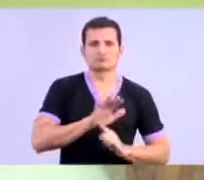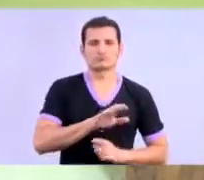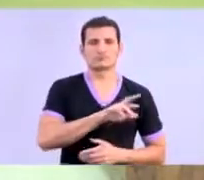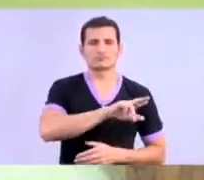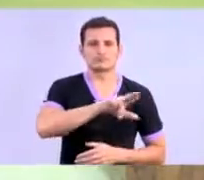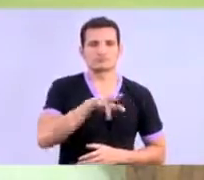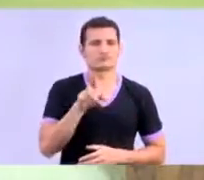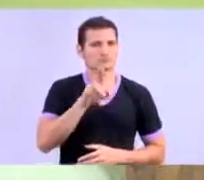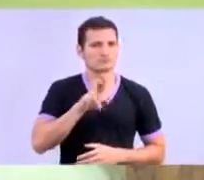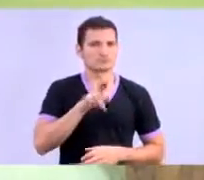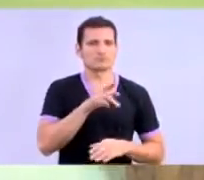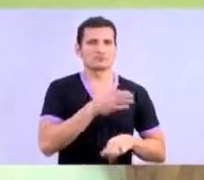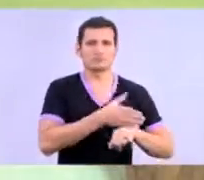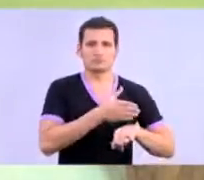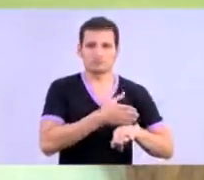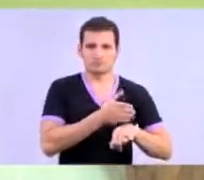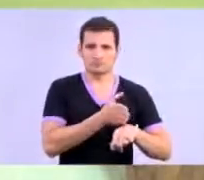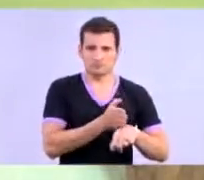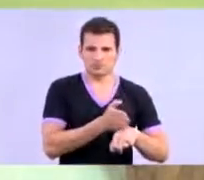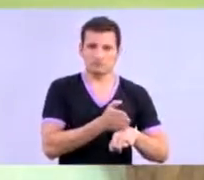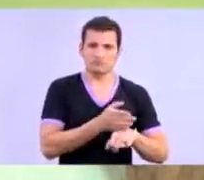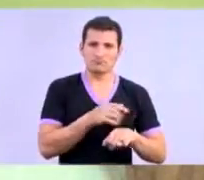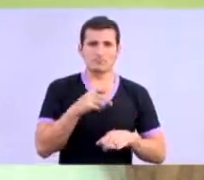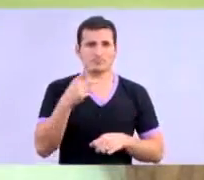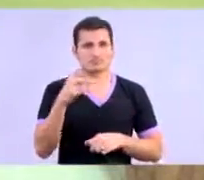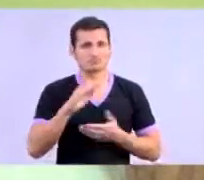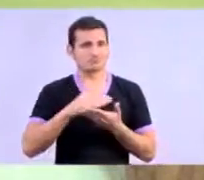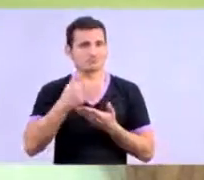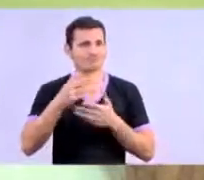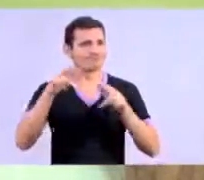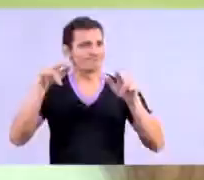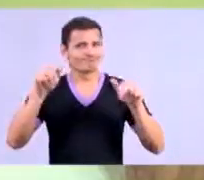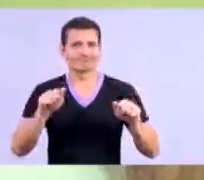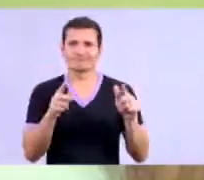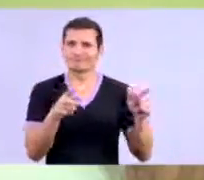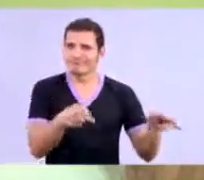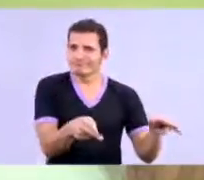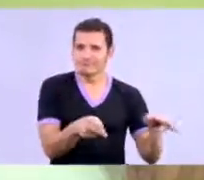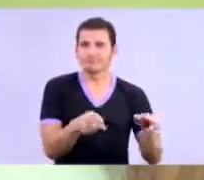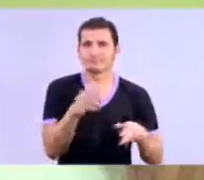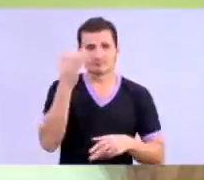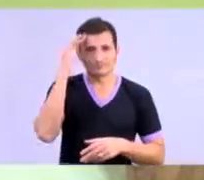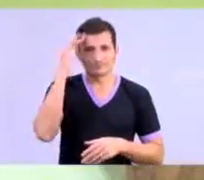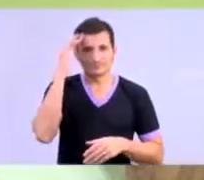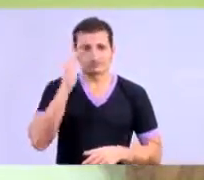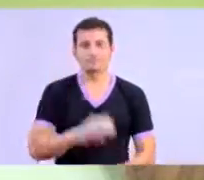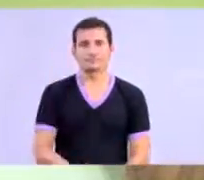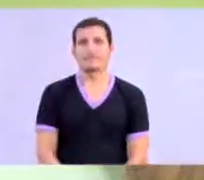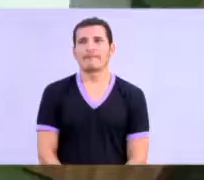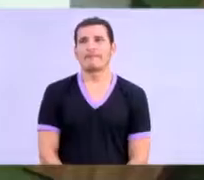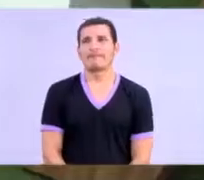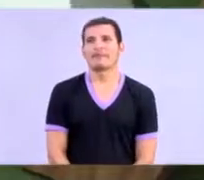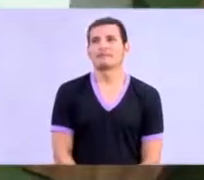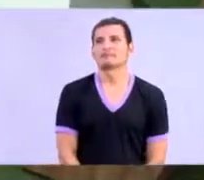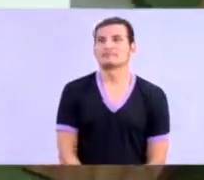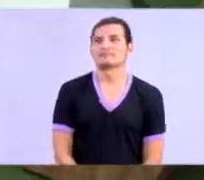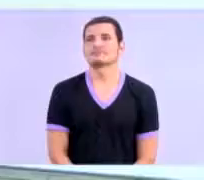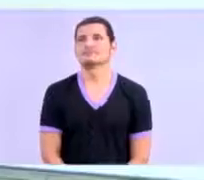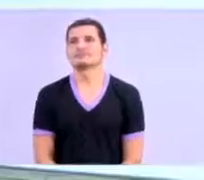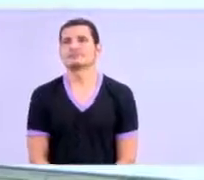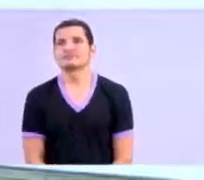tempo, com eficiência que o seu computador jamais faria isso, né? Captou, professor? Legal.